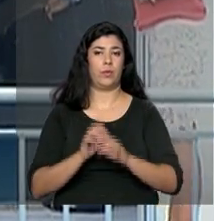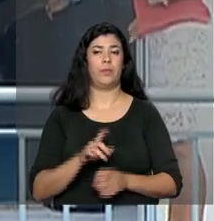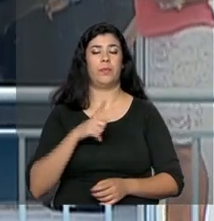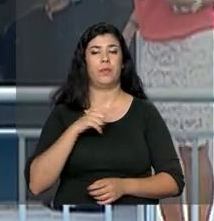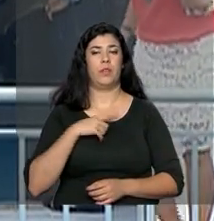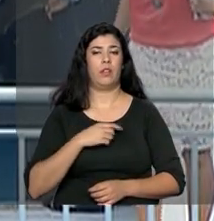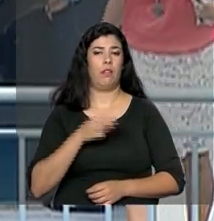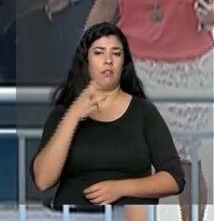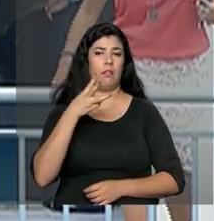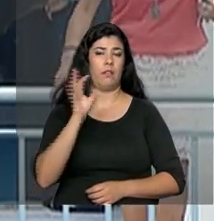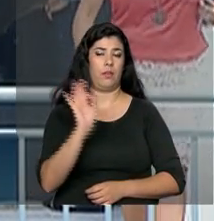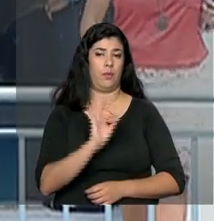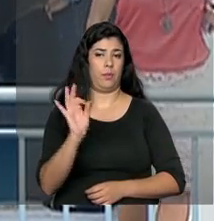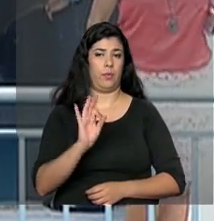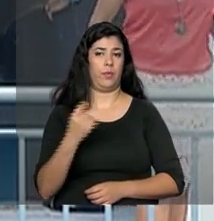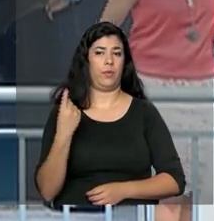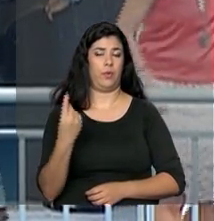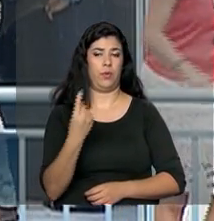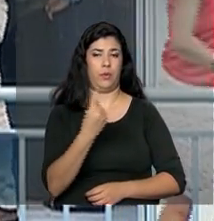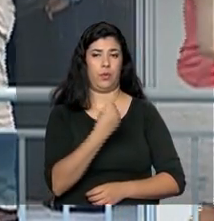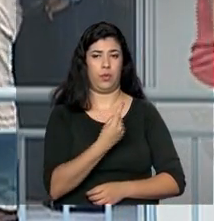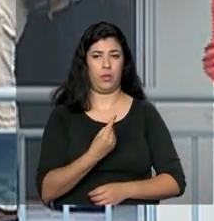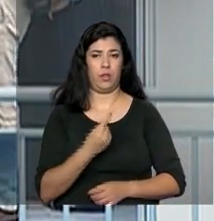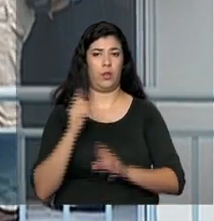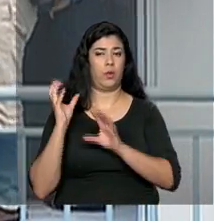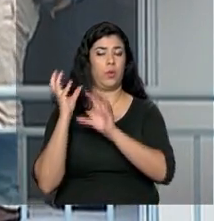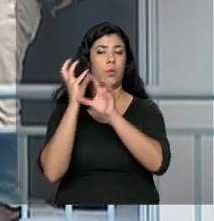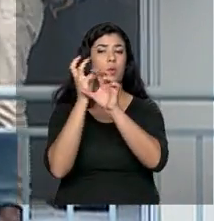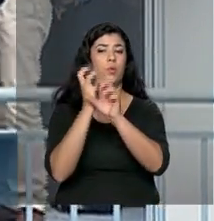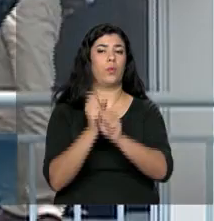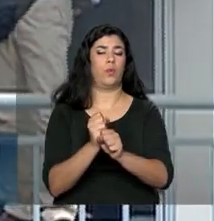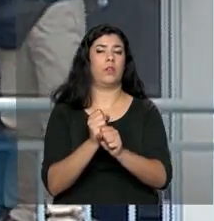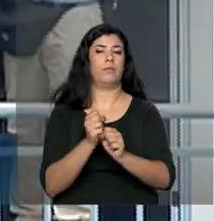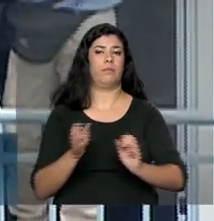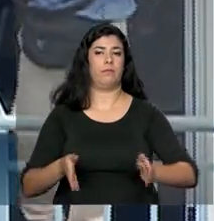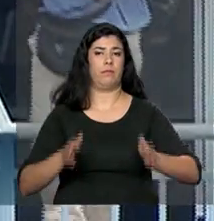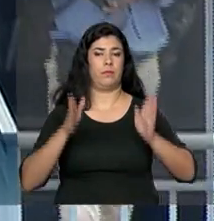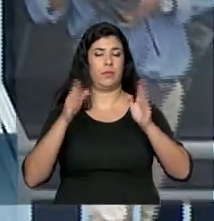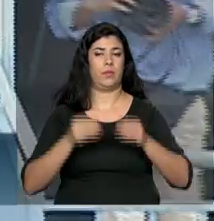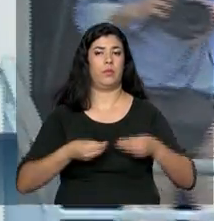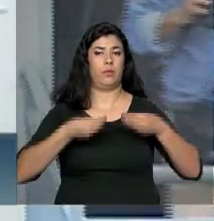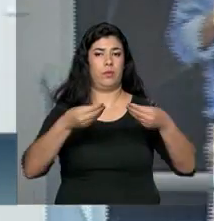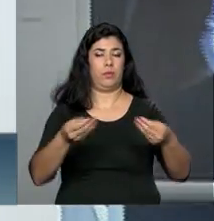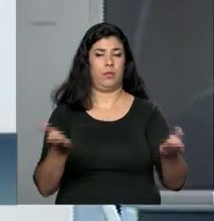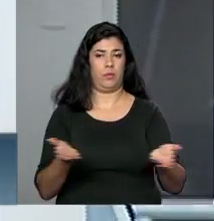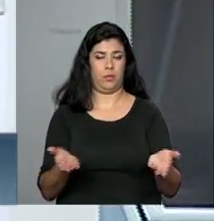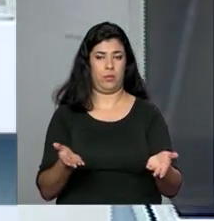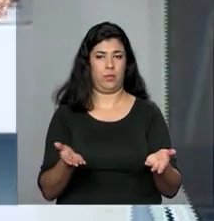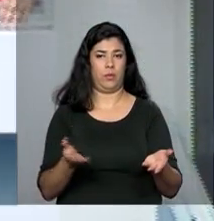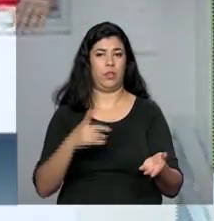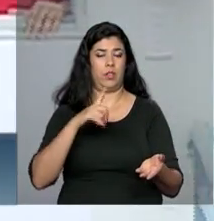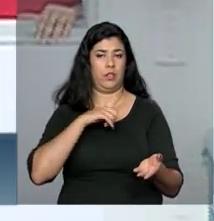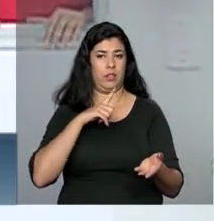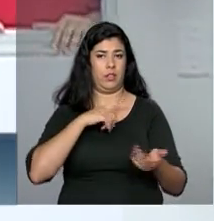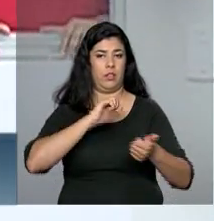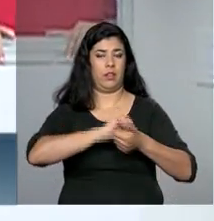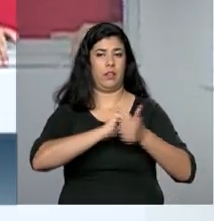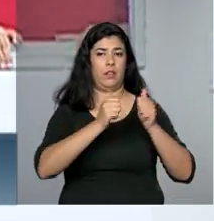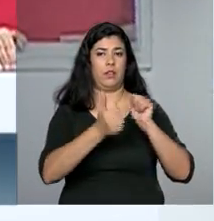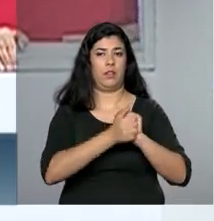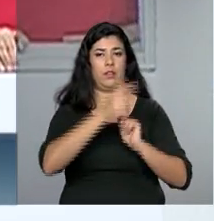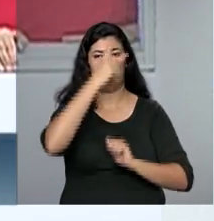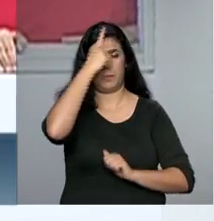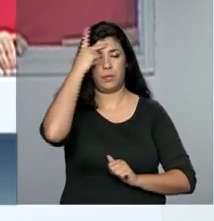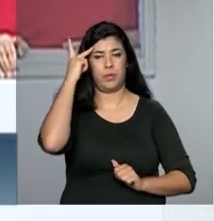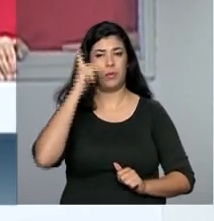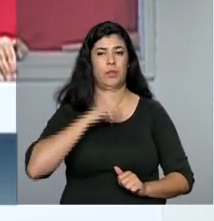3% de cada um desse total de apartamentos que vão ser distribuídos são adaptáveis a